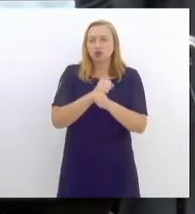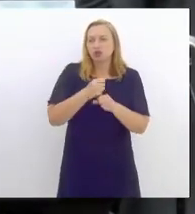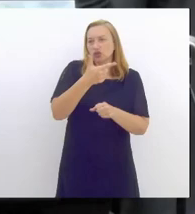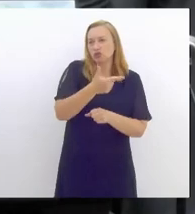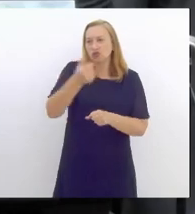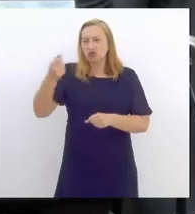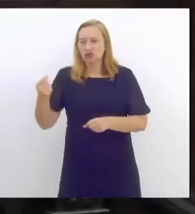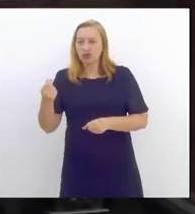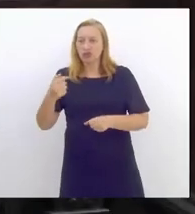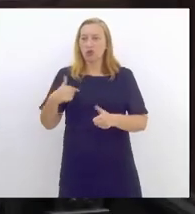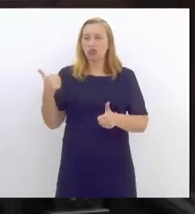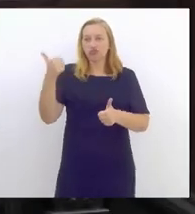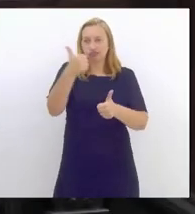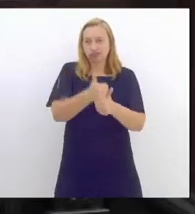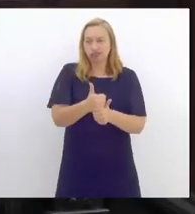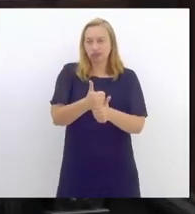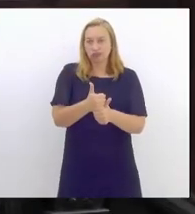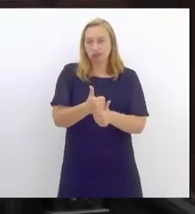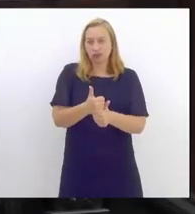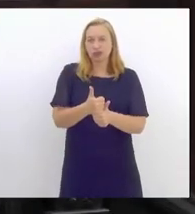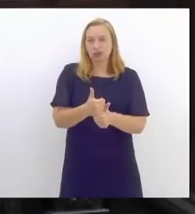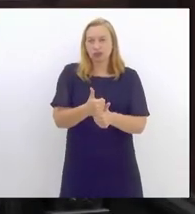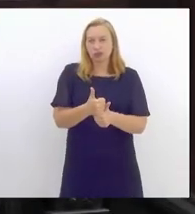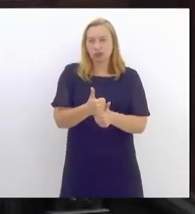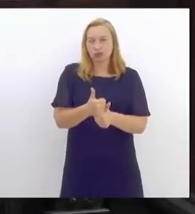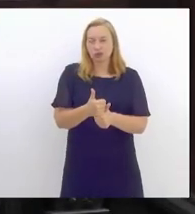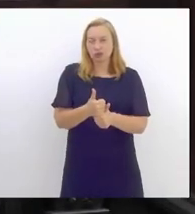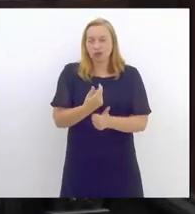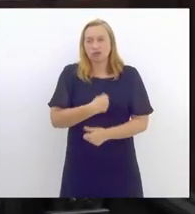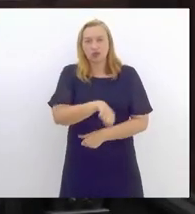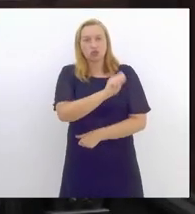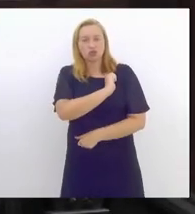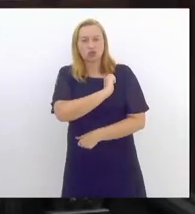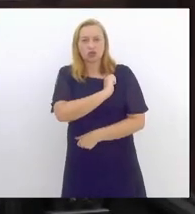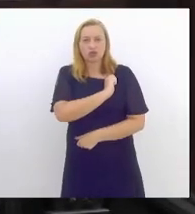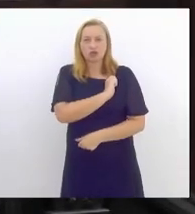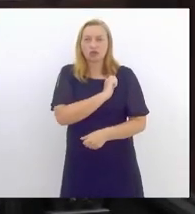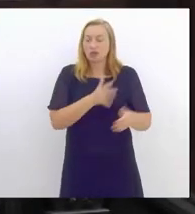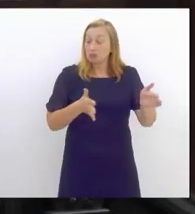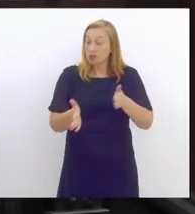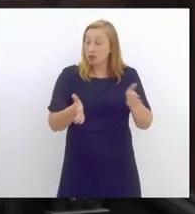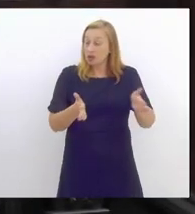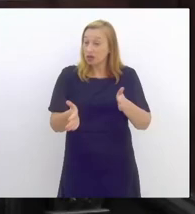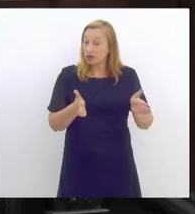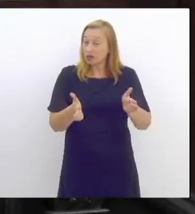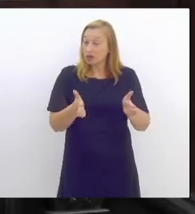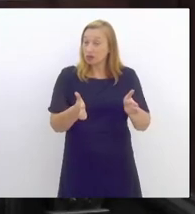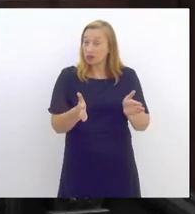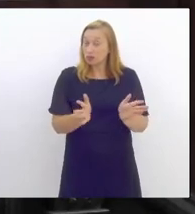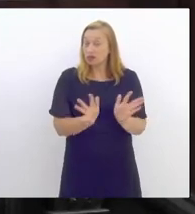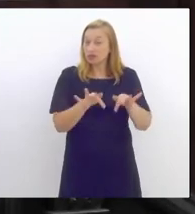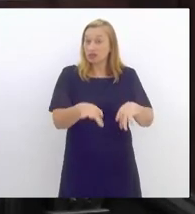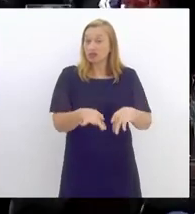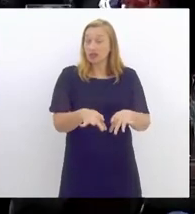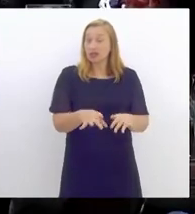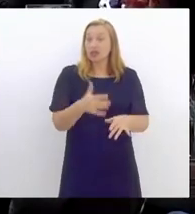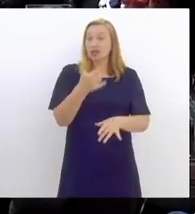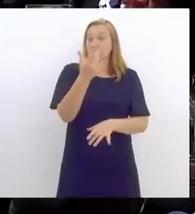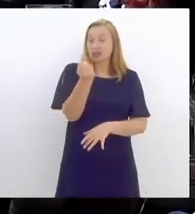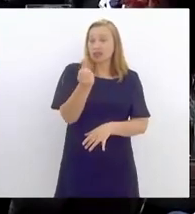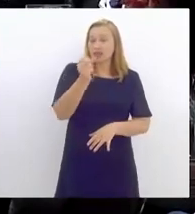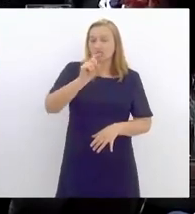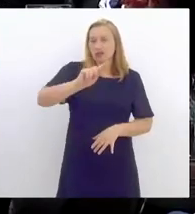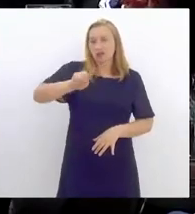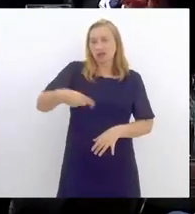o governo com regime de recuperação fiscal para vencer e sem 6,2 bilhões de reais para